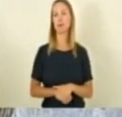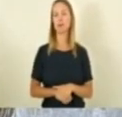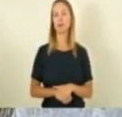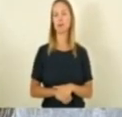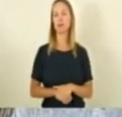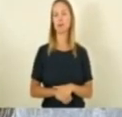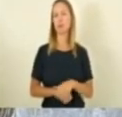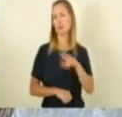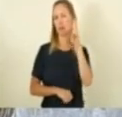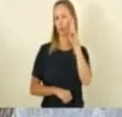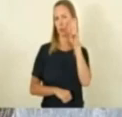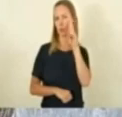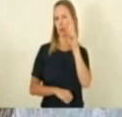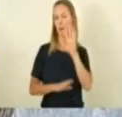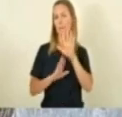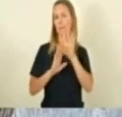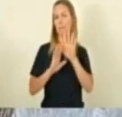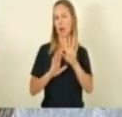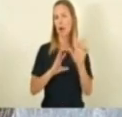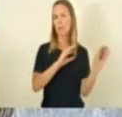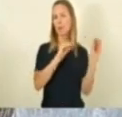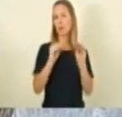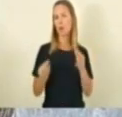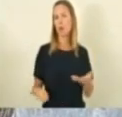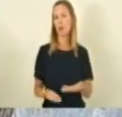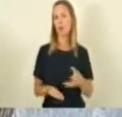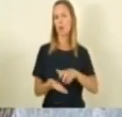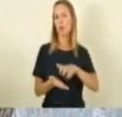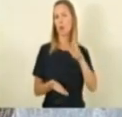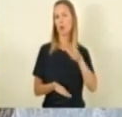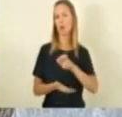Não, de segunda, mas como nós transferimos para hoje de manhã...